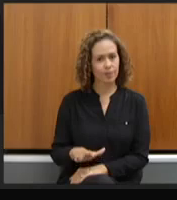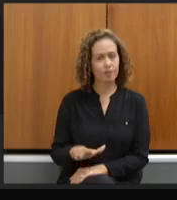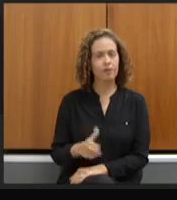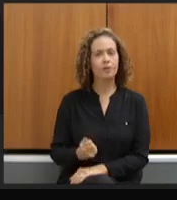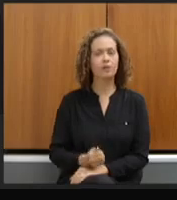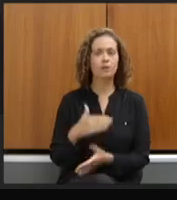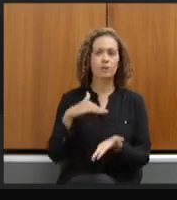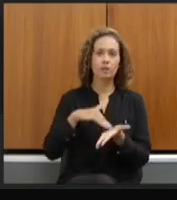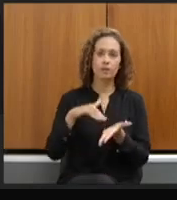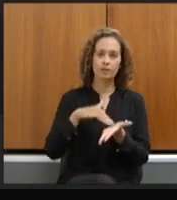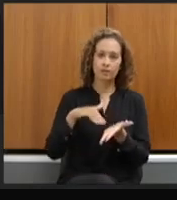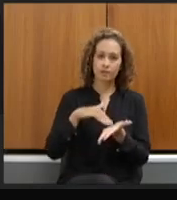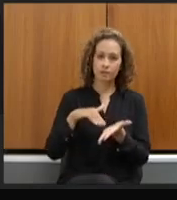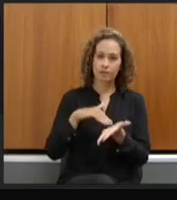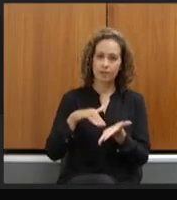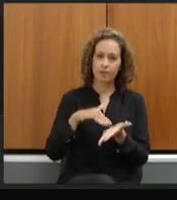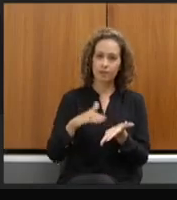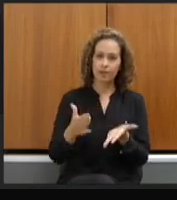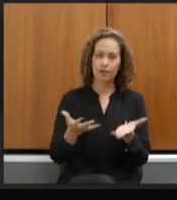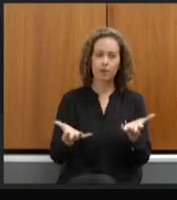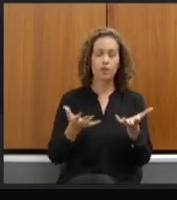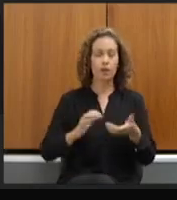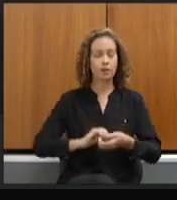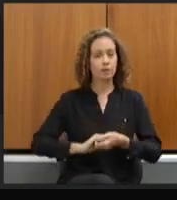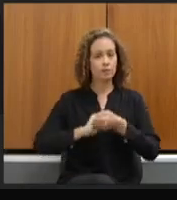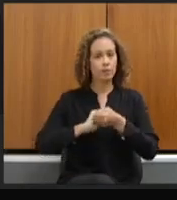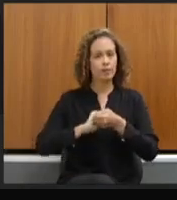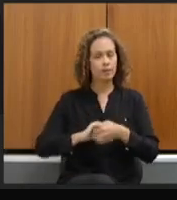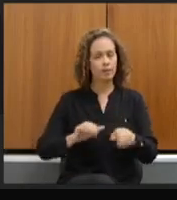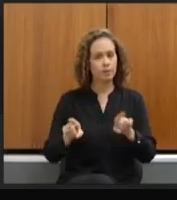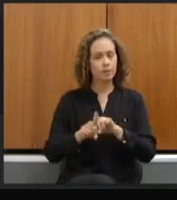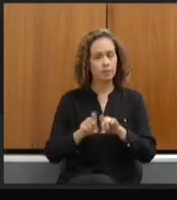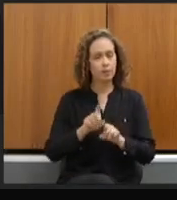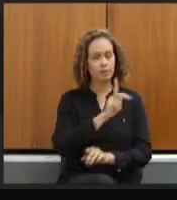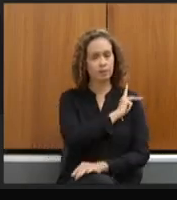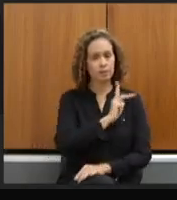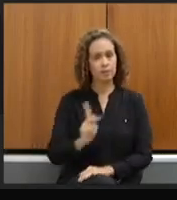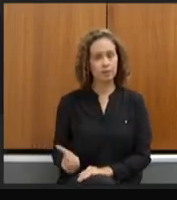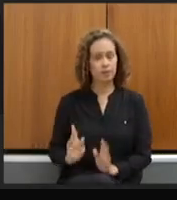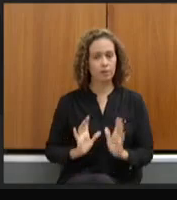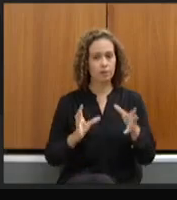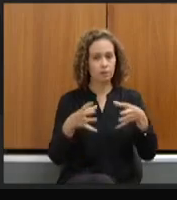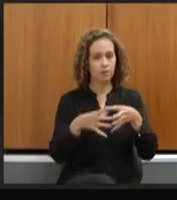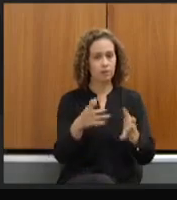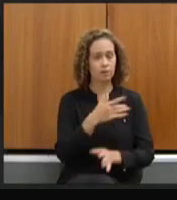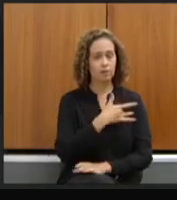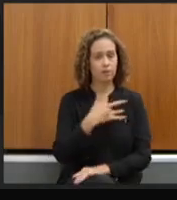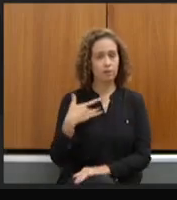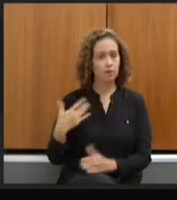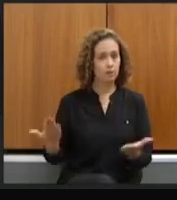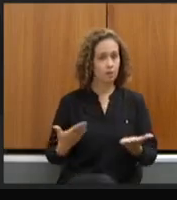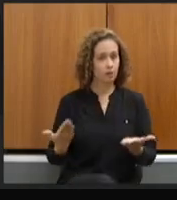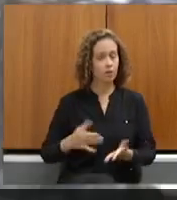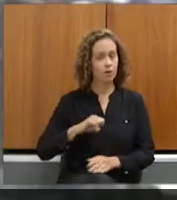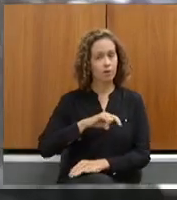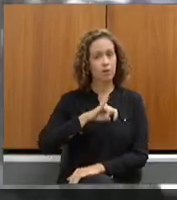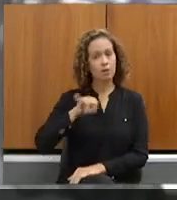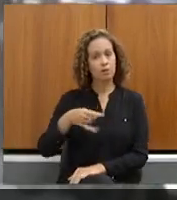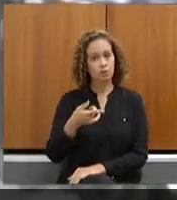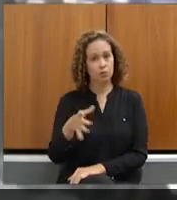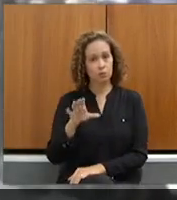secretário que eu também complementar aqui o presidente chegar como estão de saúde agora João Vitor